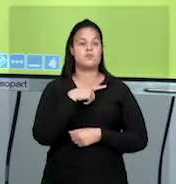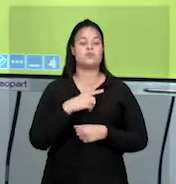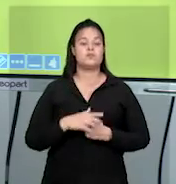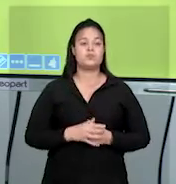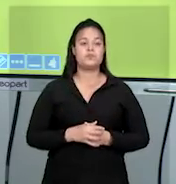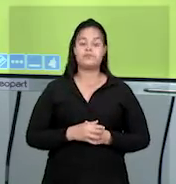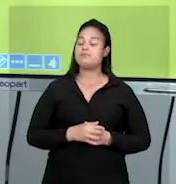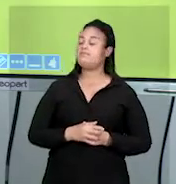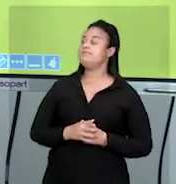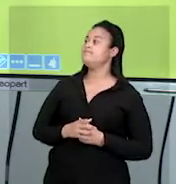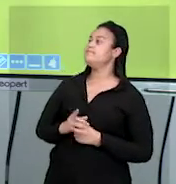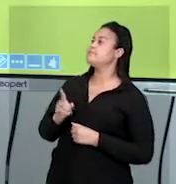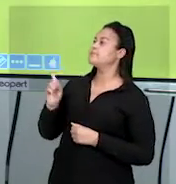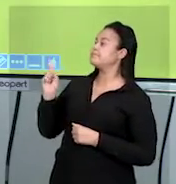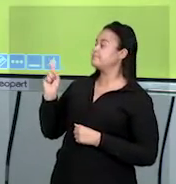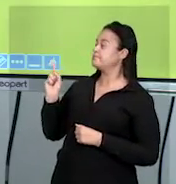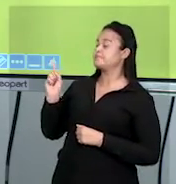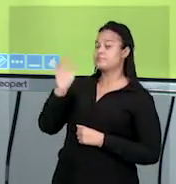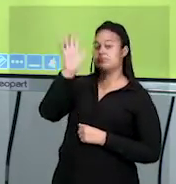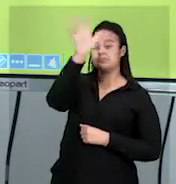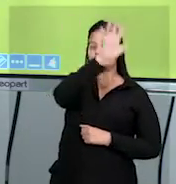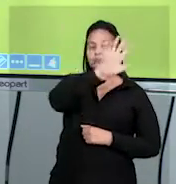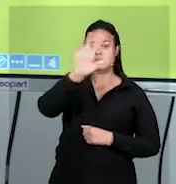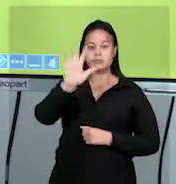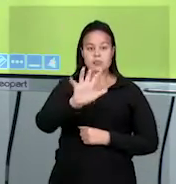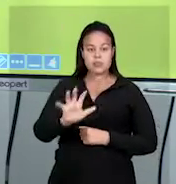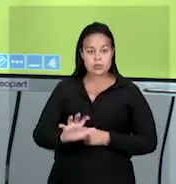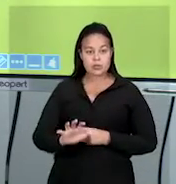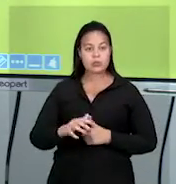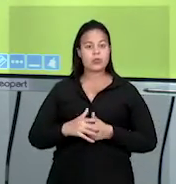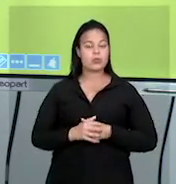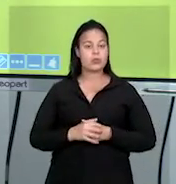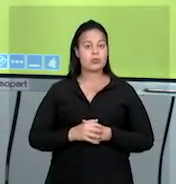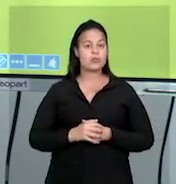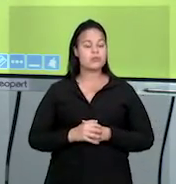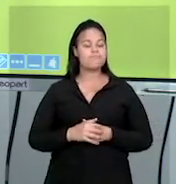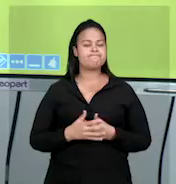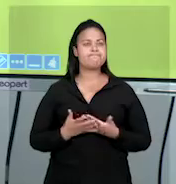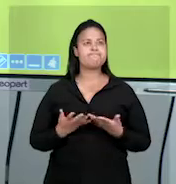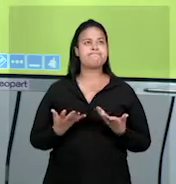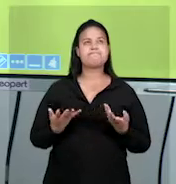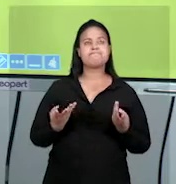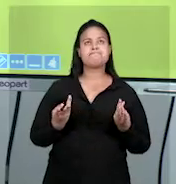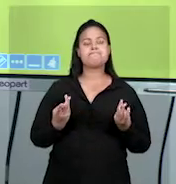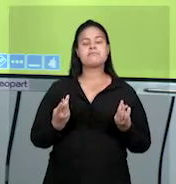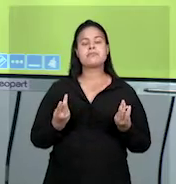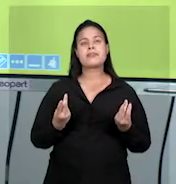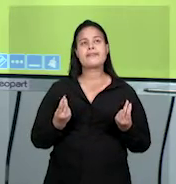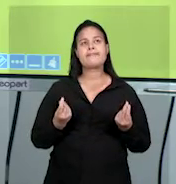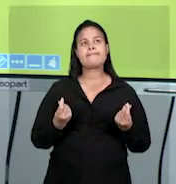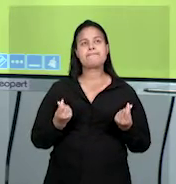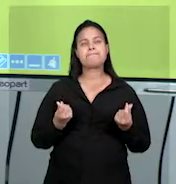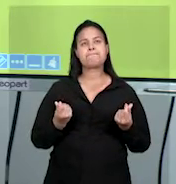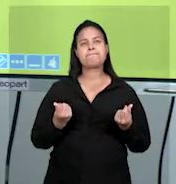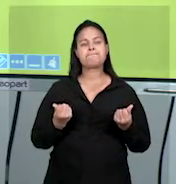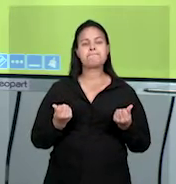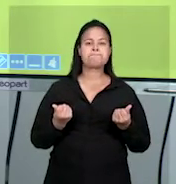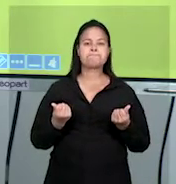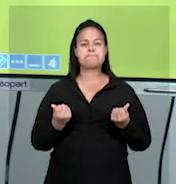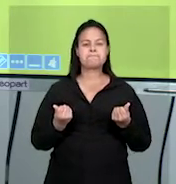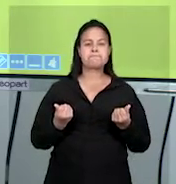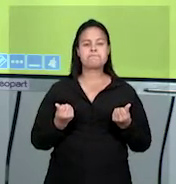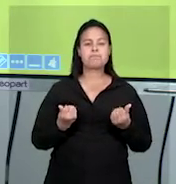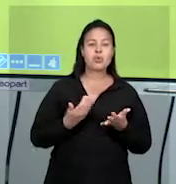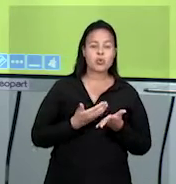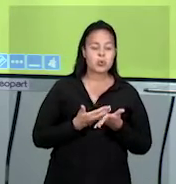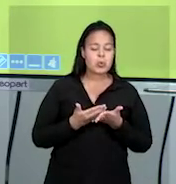E esse mapa aqui, ele é, talvez, assim, vocês estejam começando a